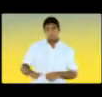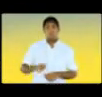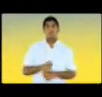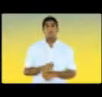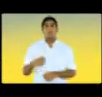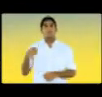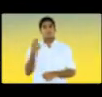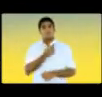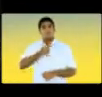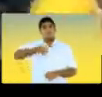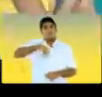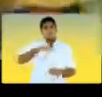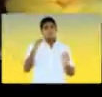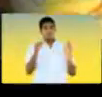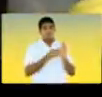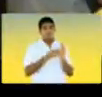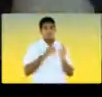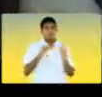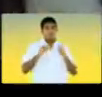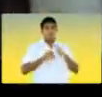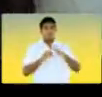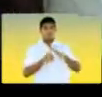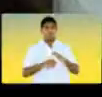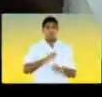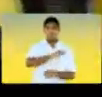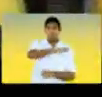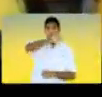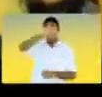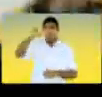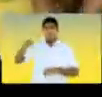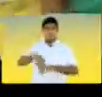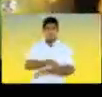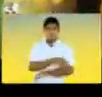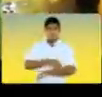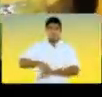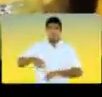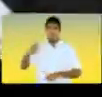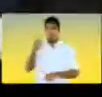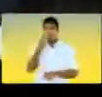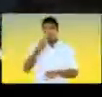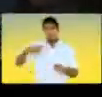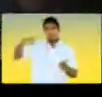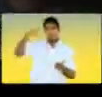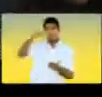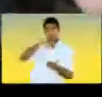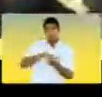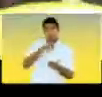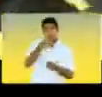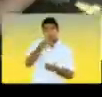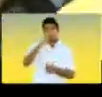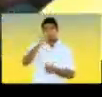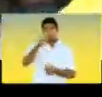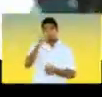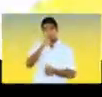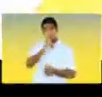Vamos ao Matadouro amarelando as ruas da Vitória. A concentração é